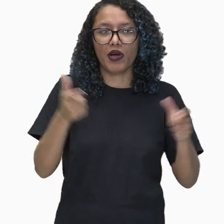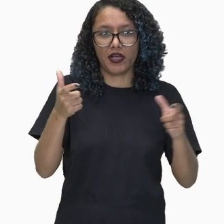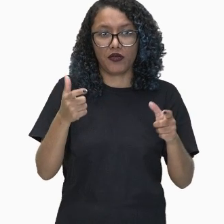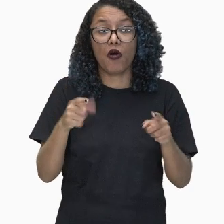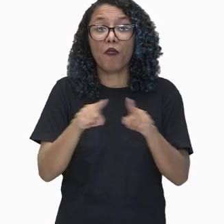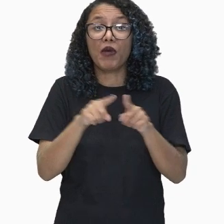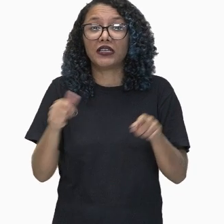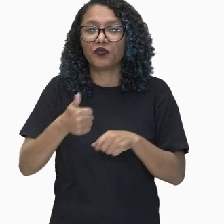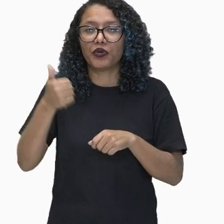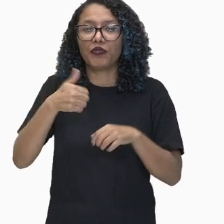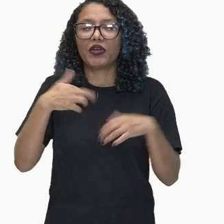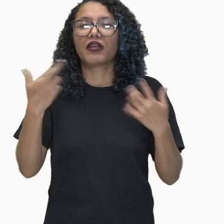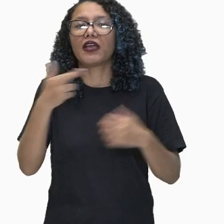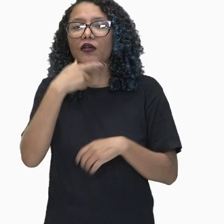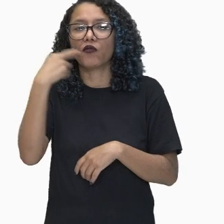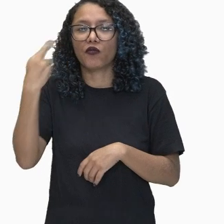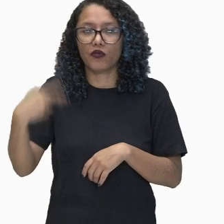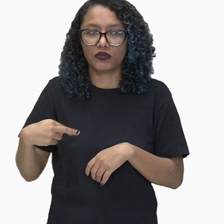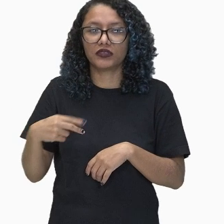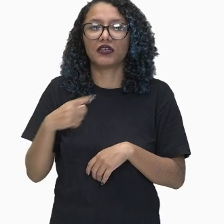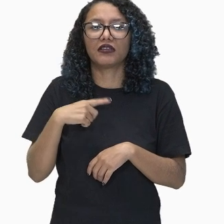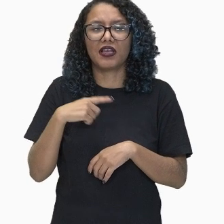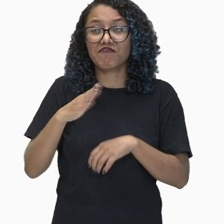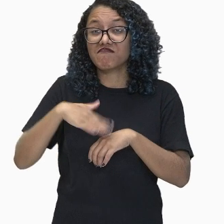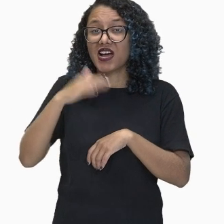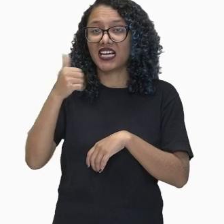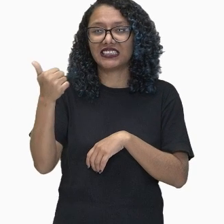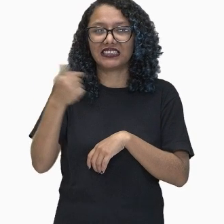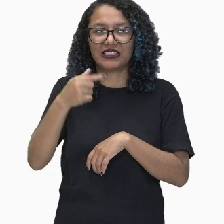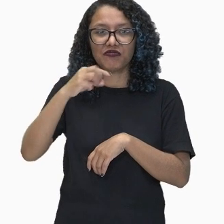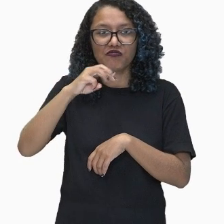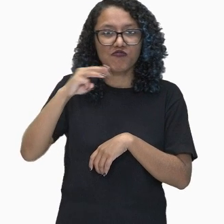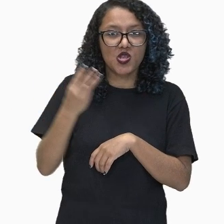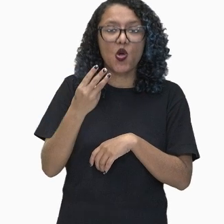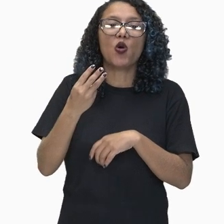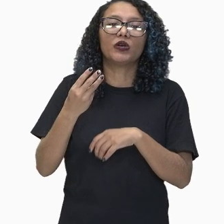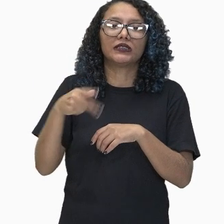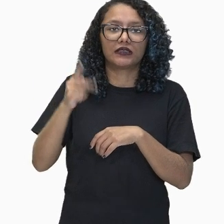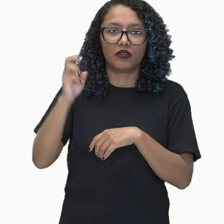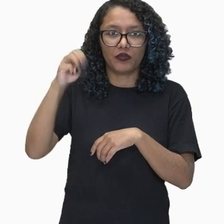vai ter mais de 17 milhões de quilômetros quadrados, o Canadá